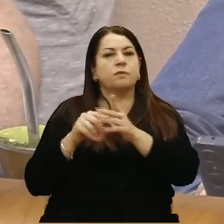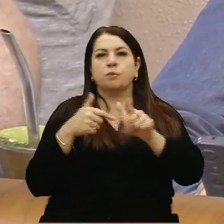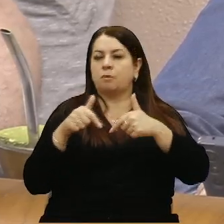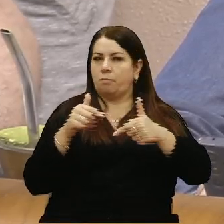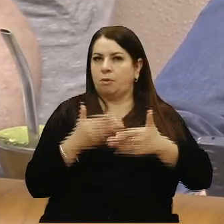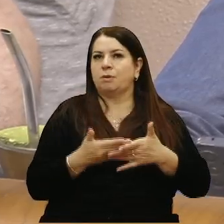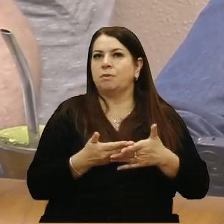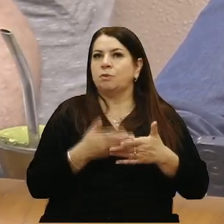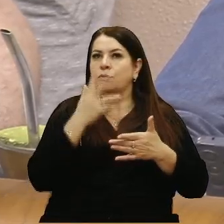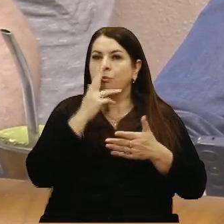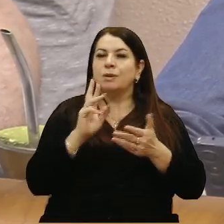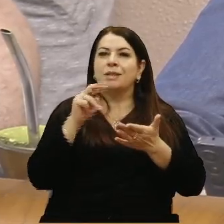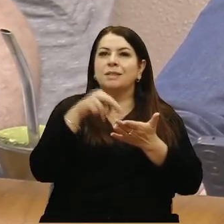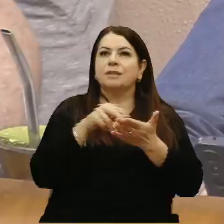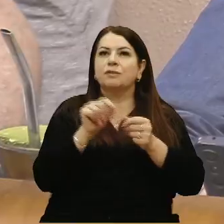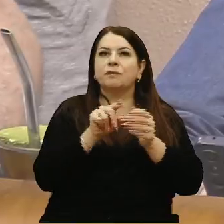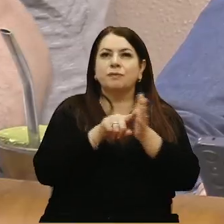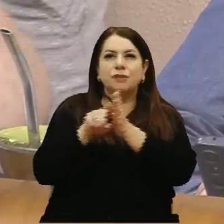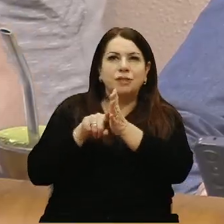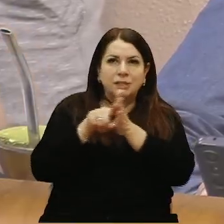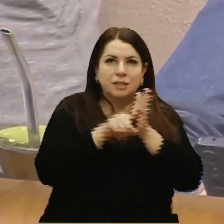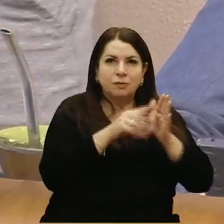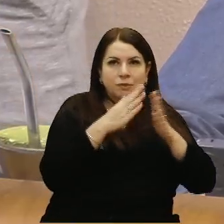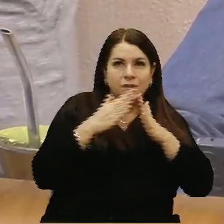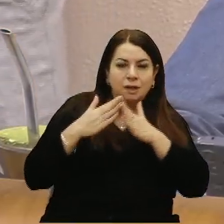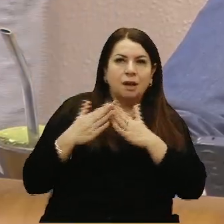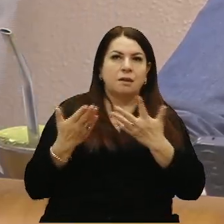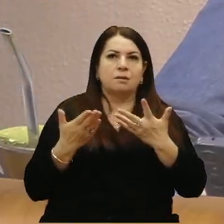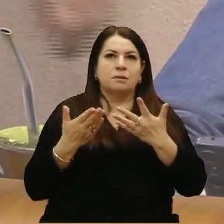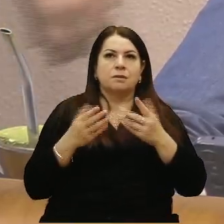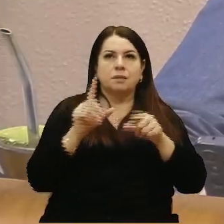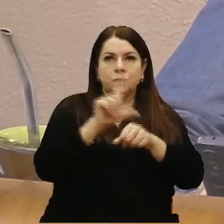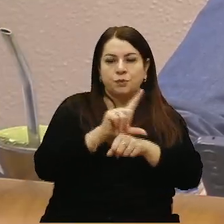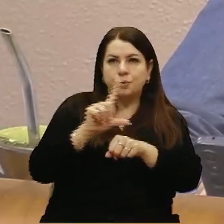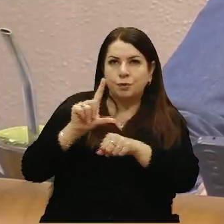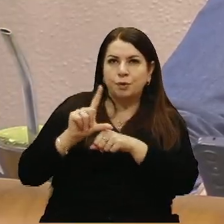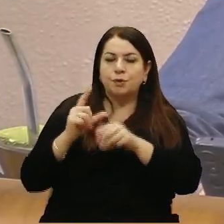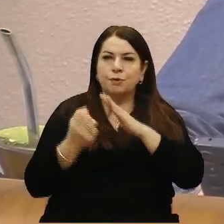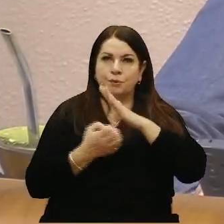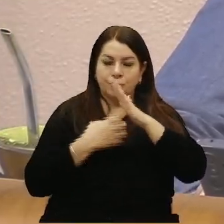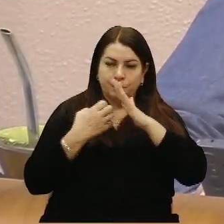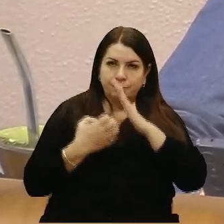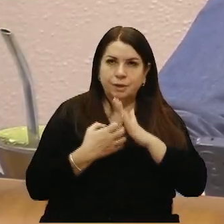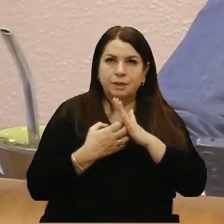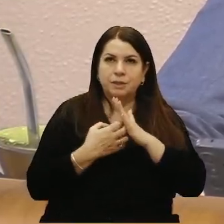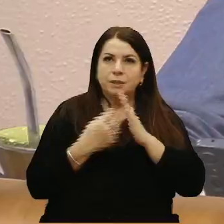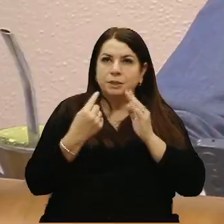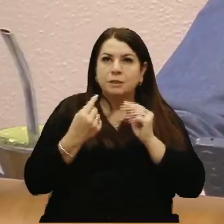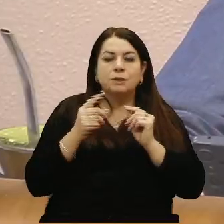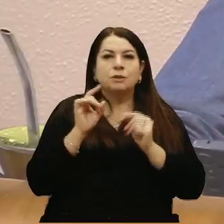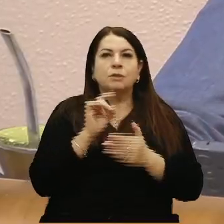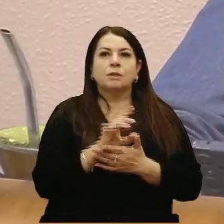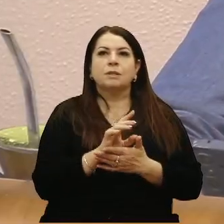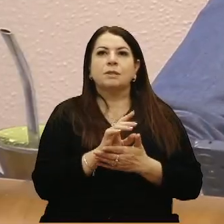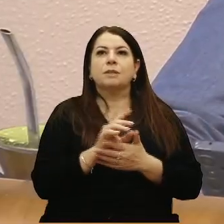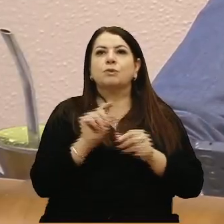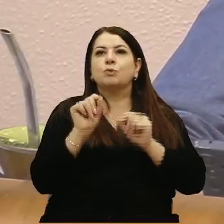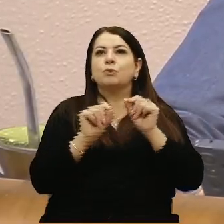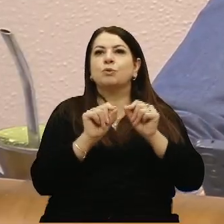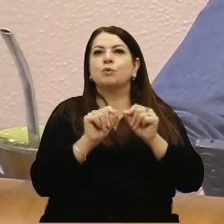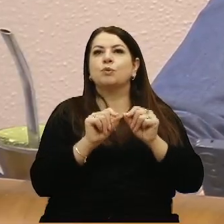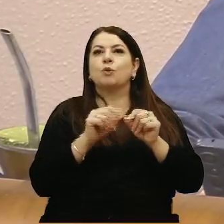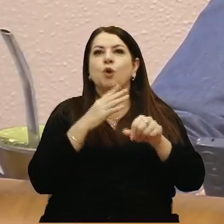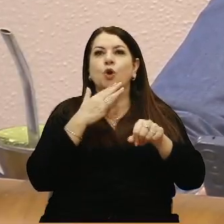funções, como a realização de vistorias em residências, comércios e empresas unicamente em razão da